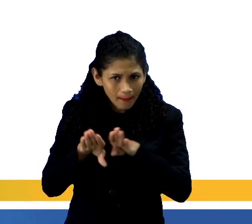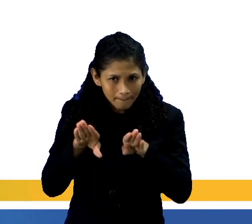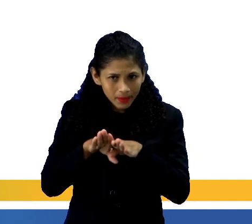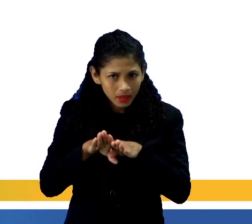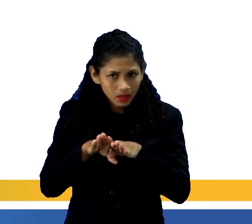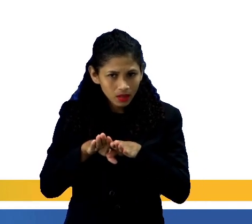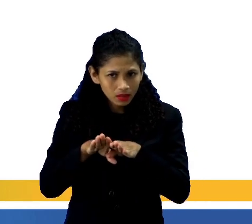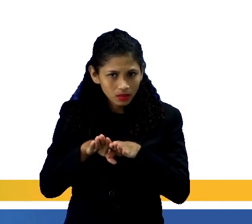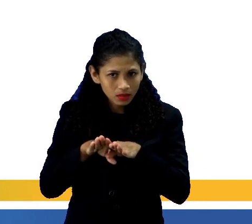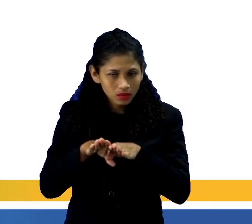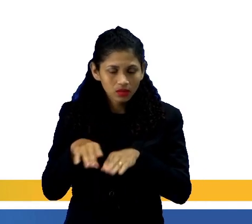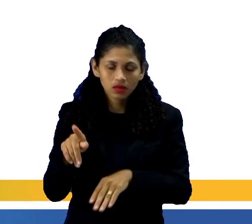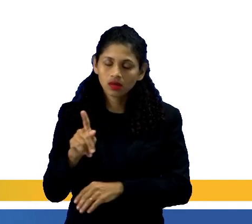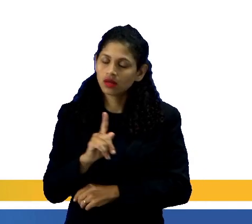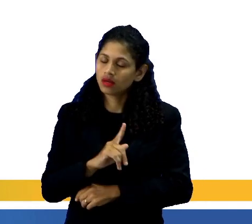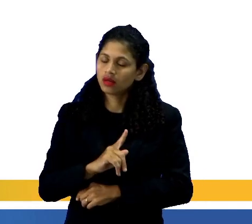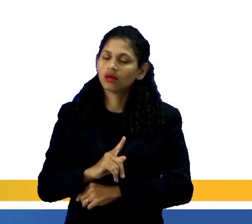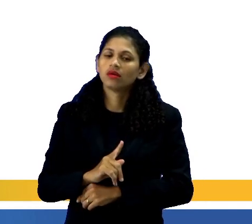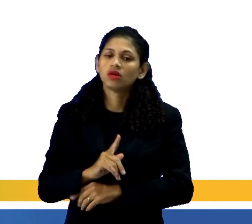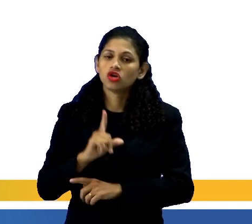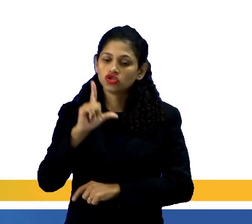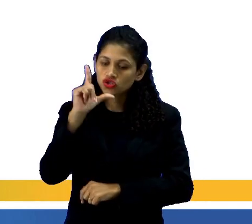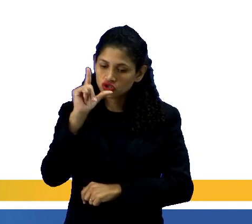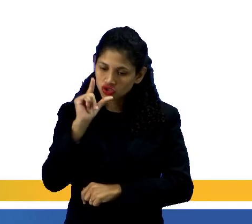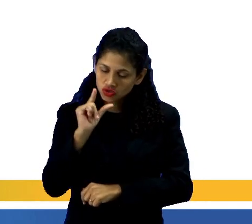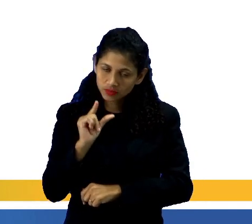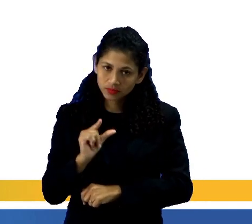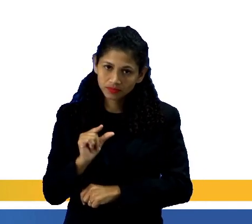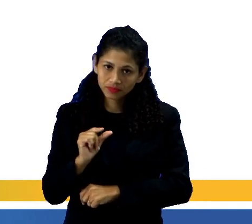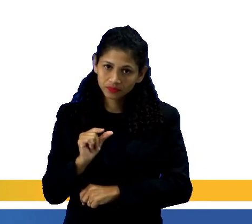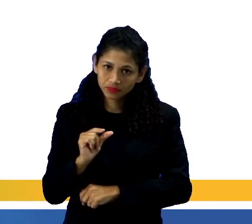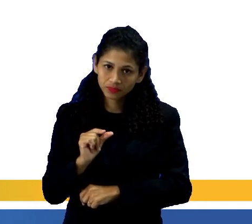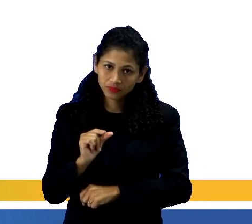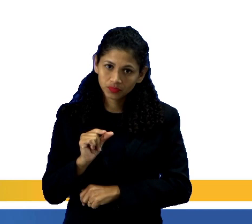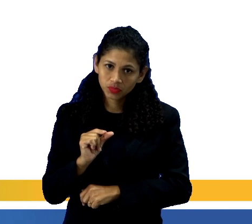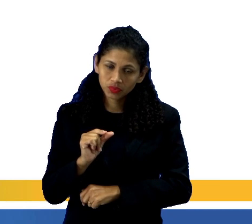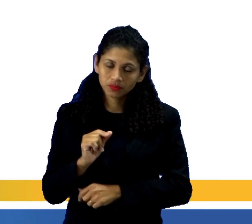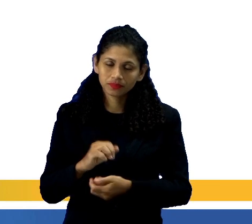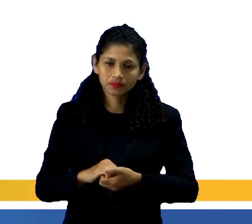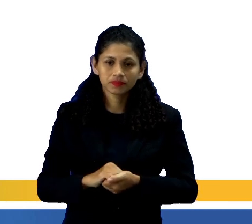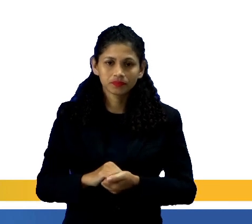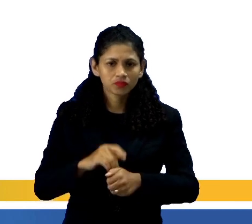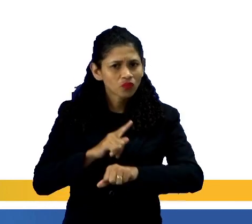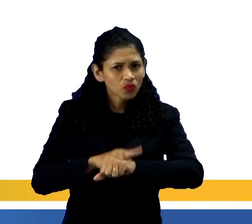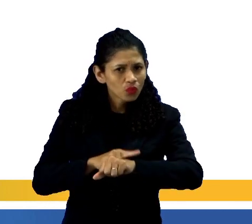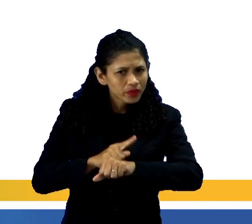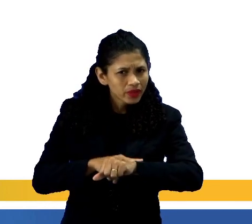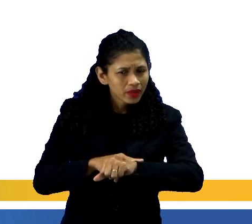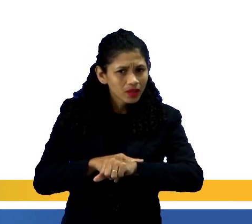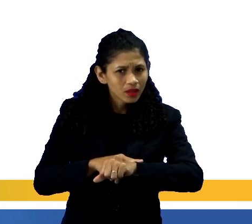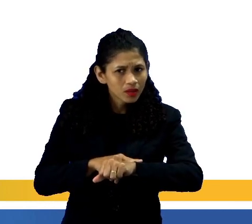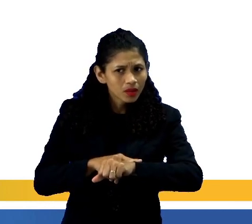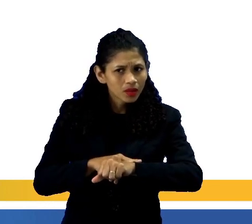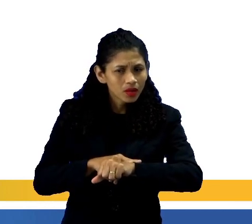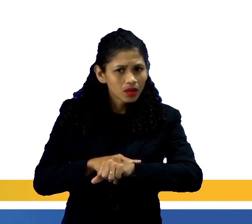reduzir o tempo da sua viagem? Ou, se você reduzir o tempo da sua viagem, vai reduzir...